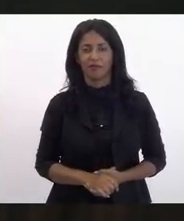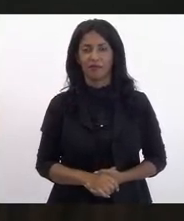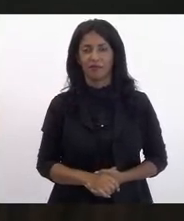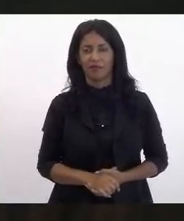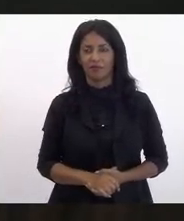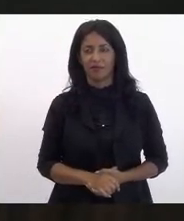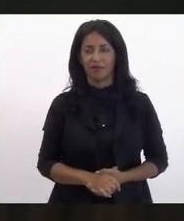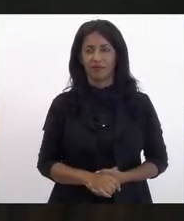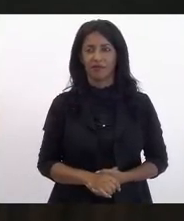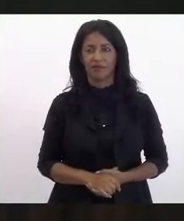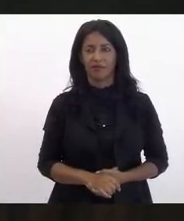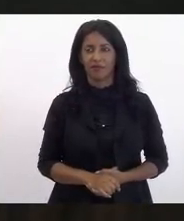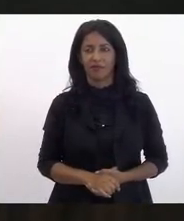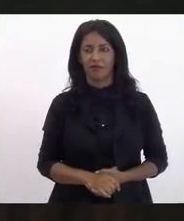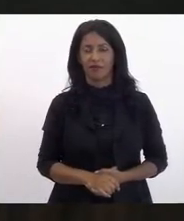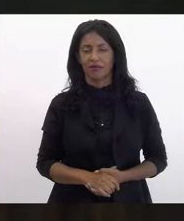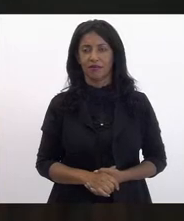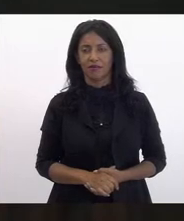Giudice.